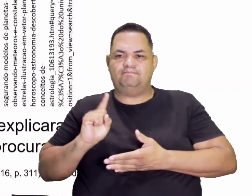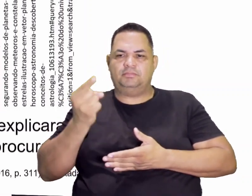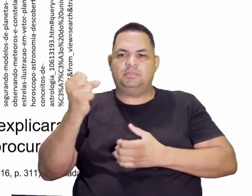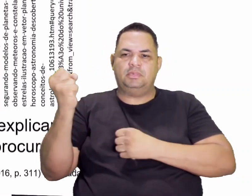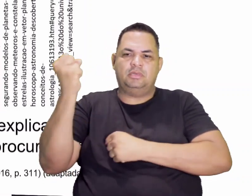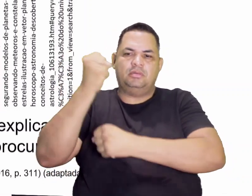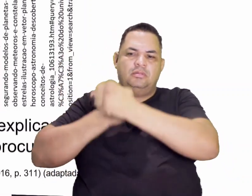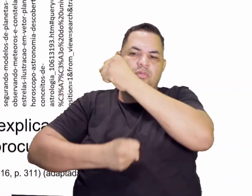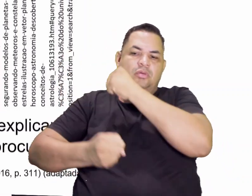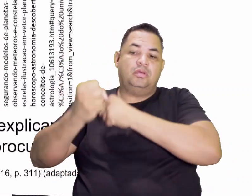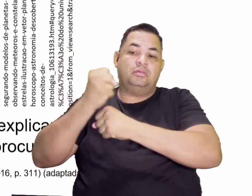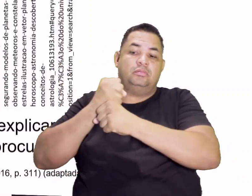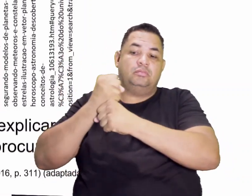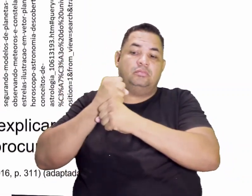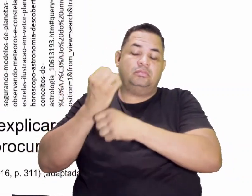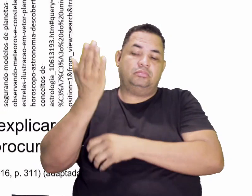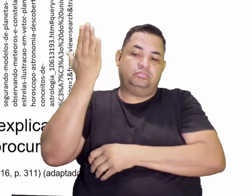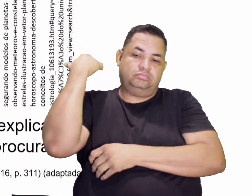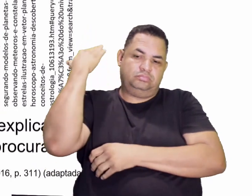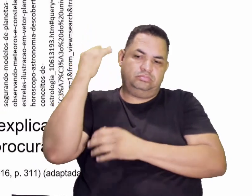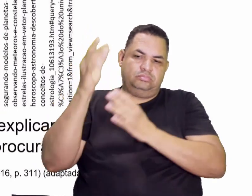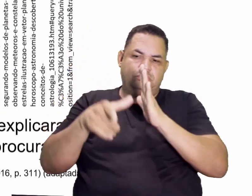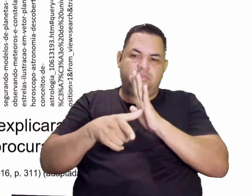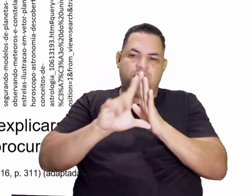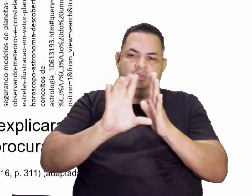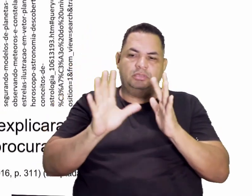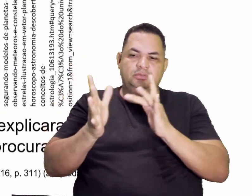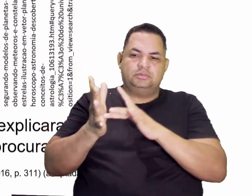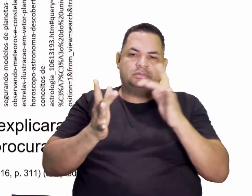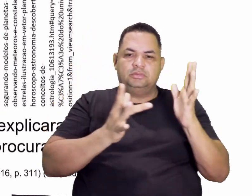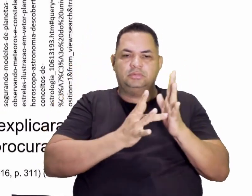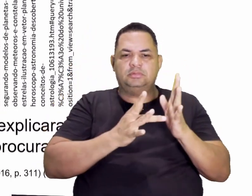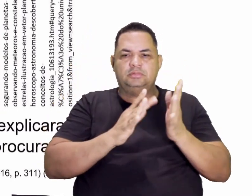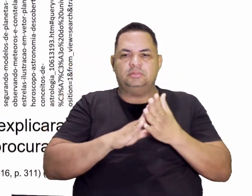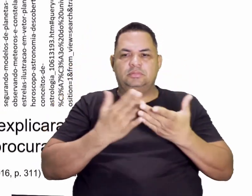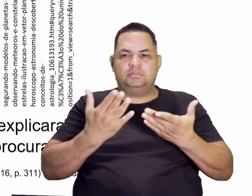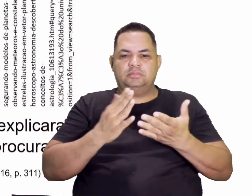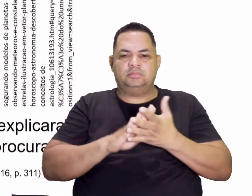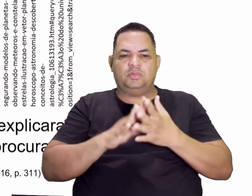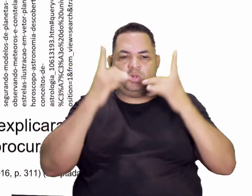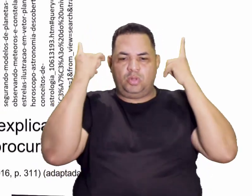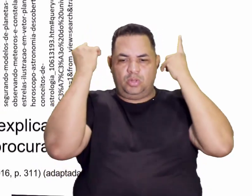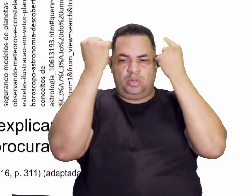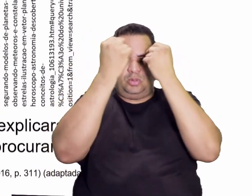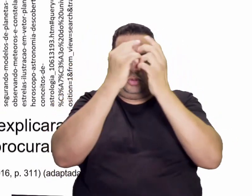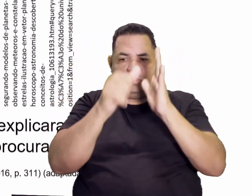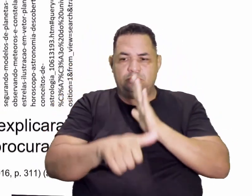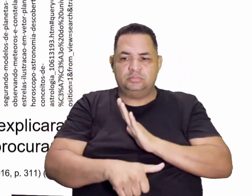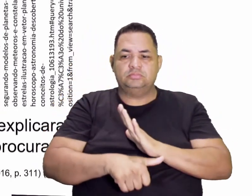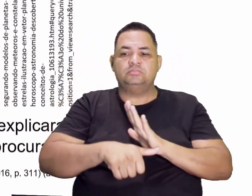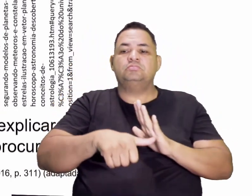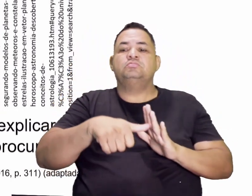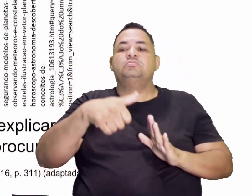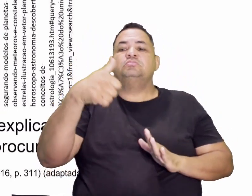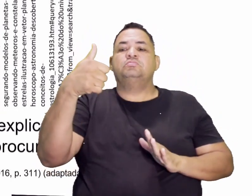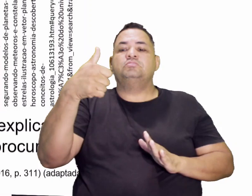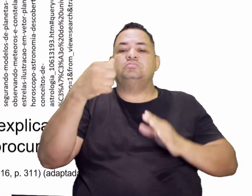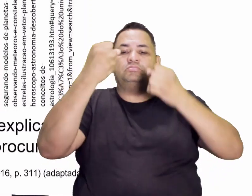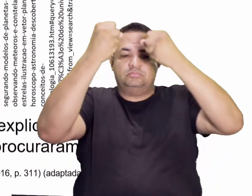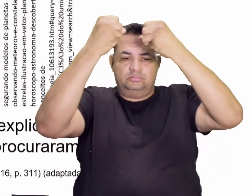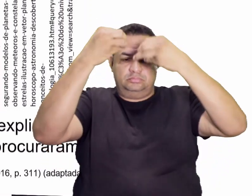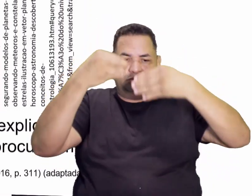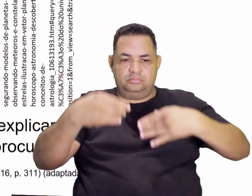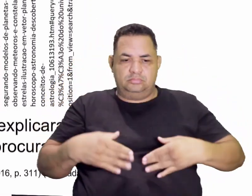2 e 3, bem aqui, ó, antes de Cristo. Foram os gregos que pela primeira vez explicaram,